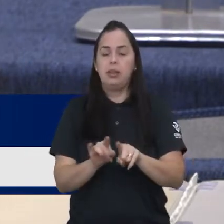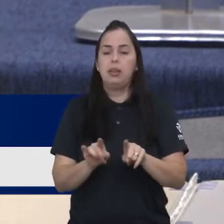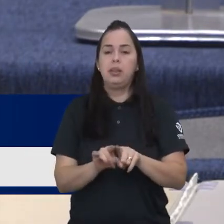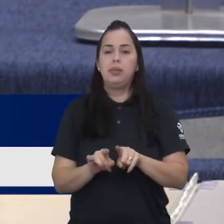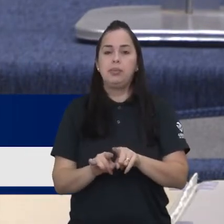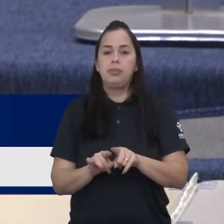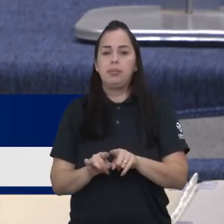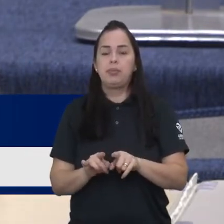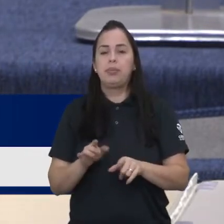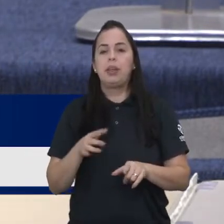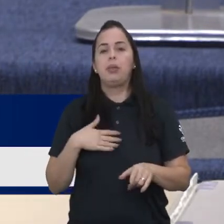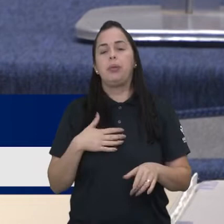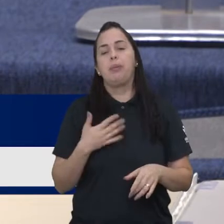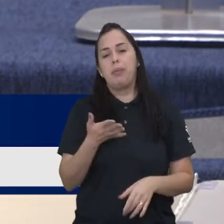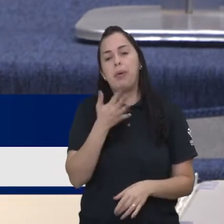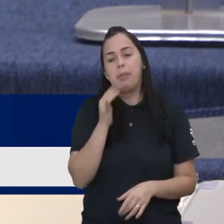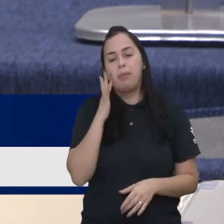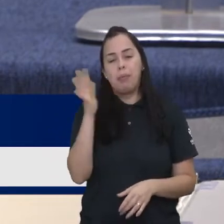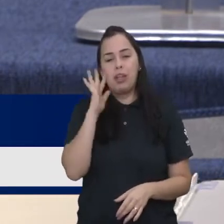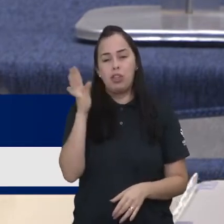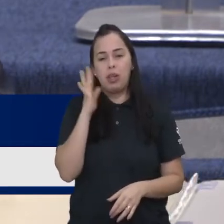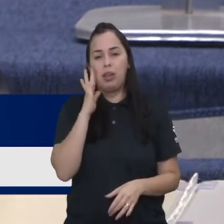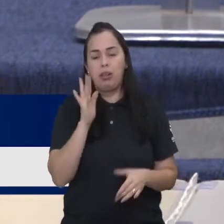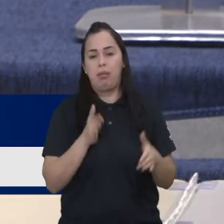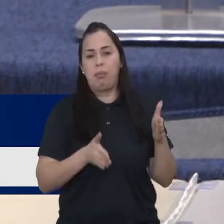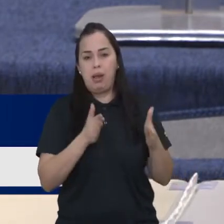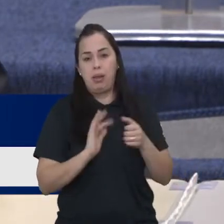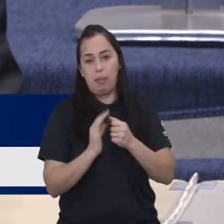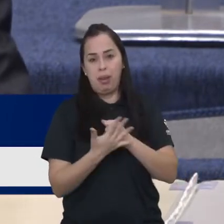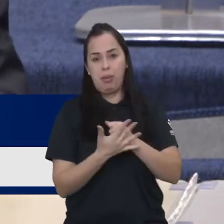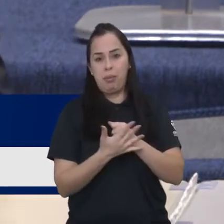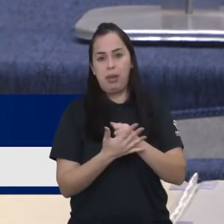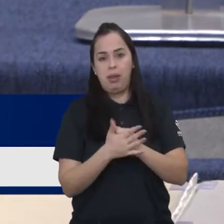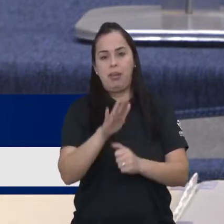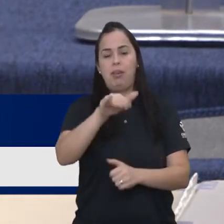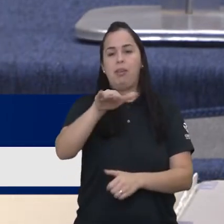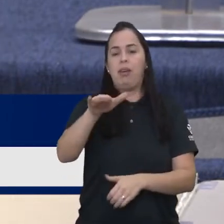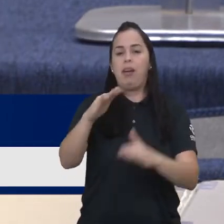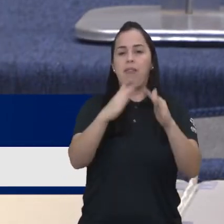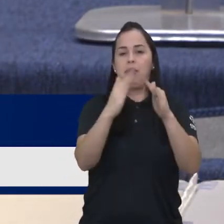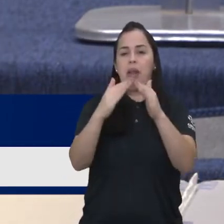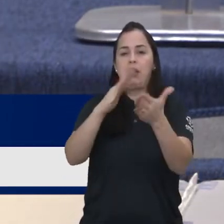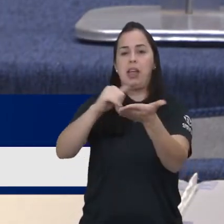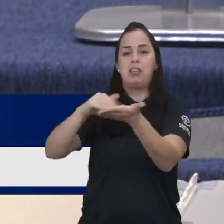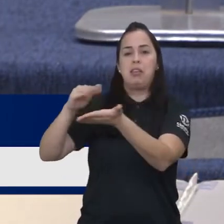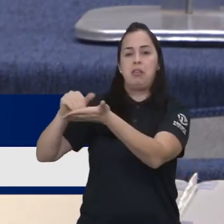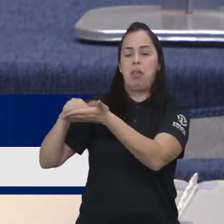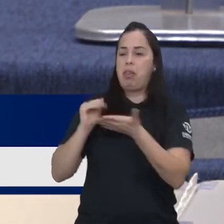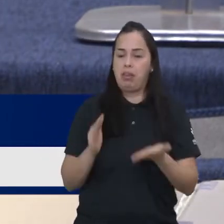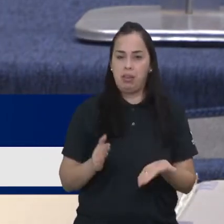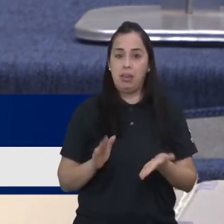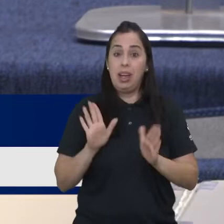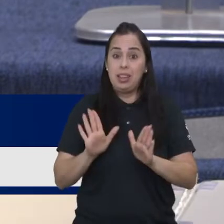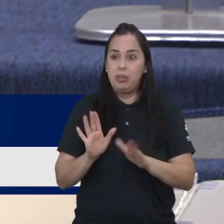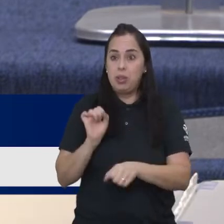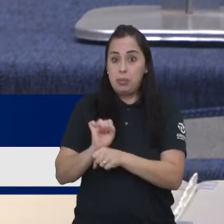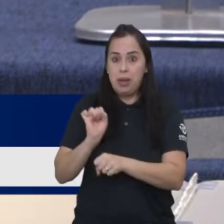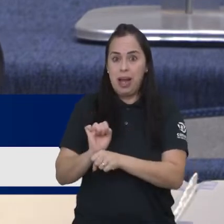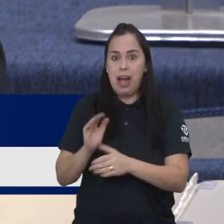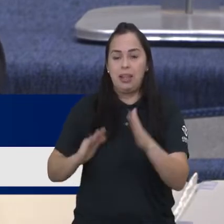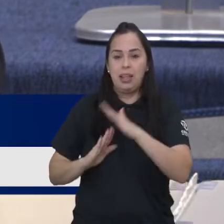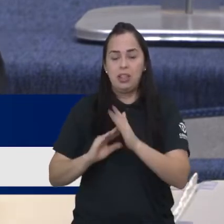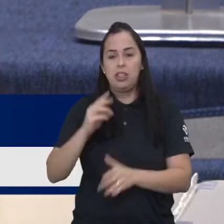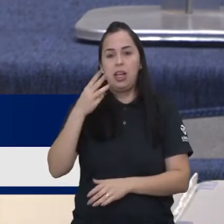até desumana, no meio da pandemia, despejar a pessoa, ela ficar sem... Então, gente tem conseguido suspender isso até 30 de junho.